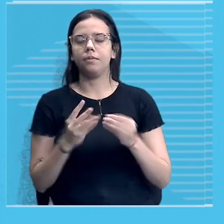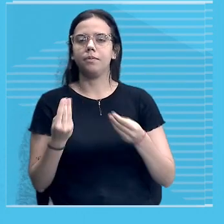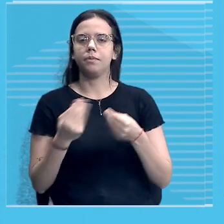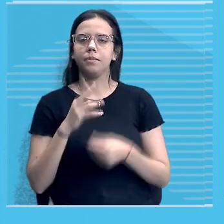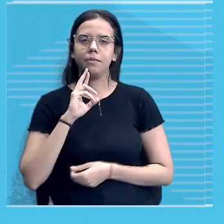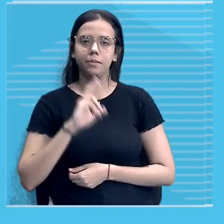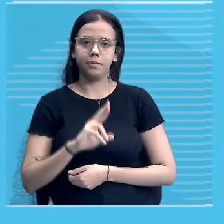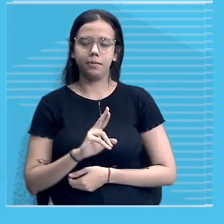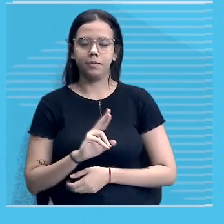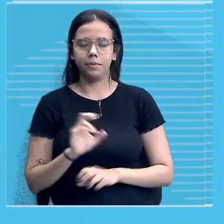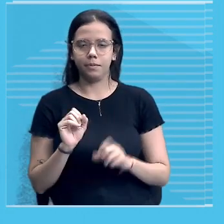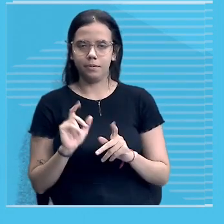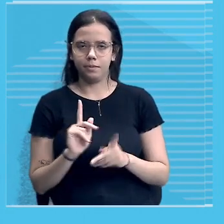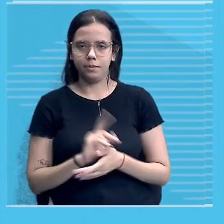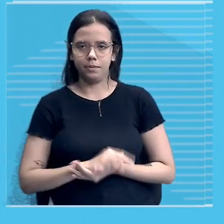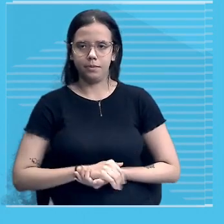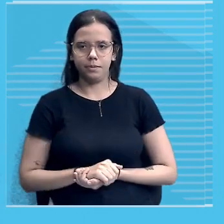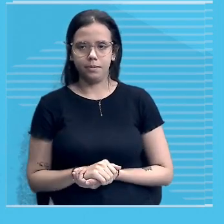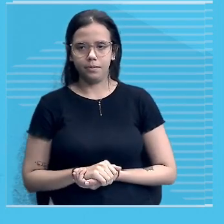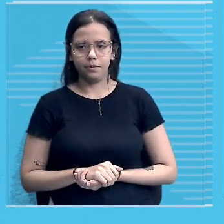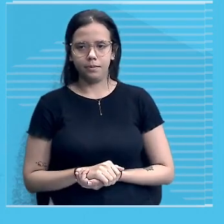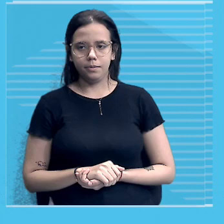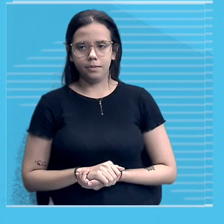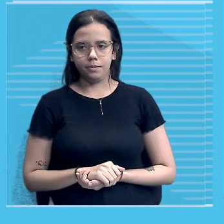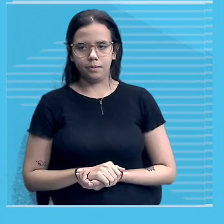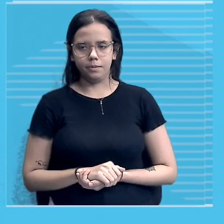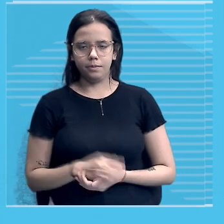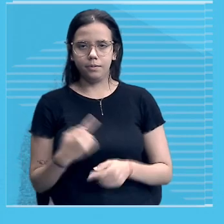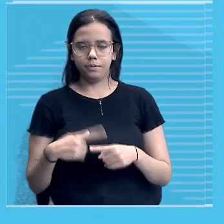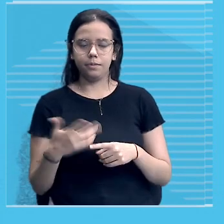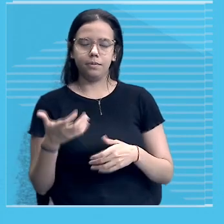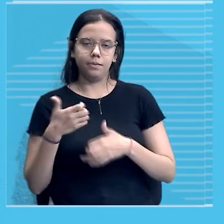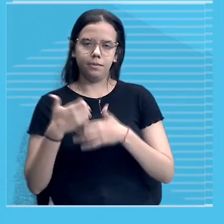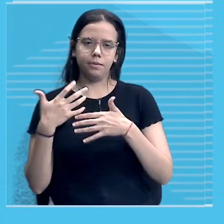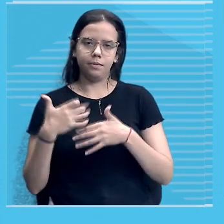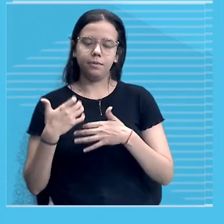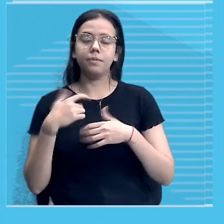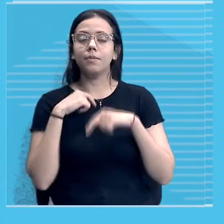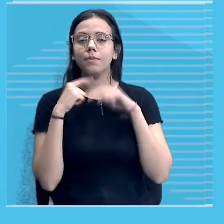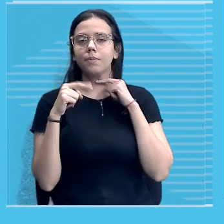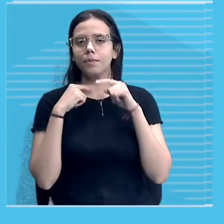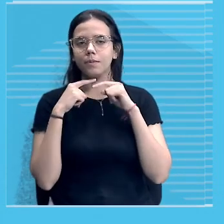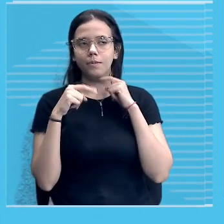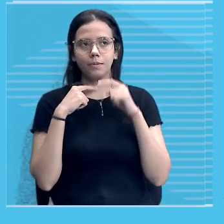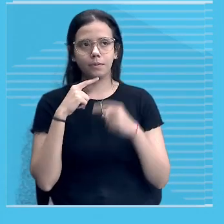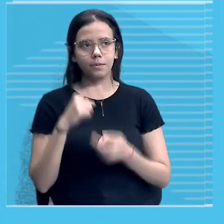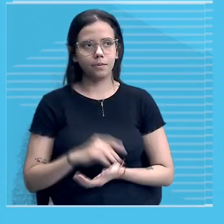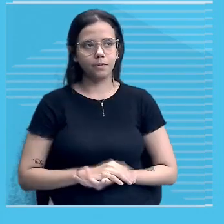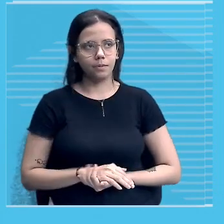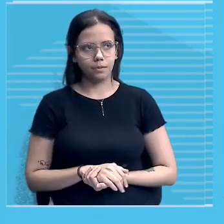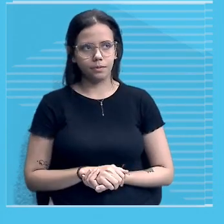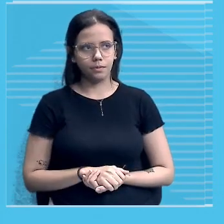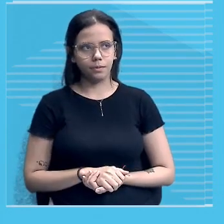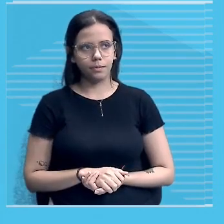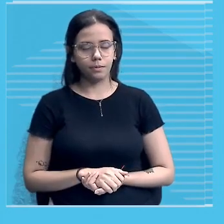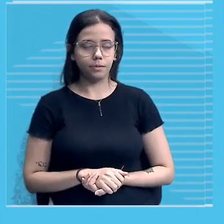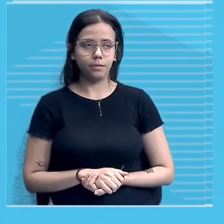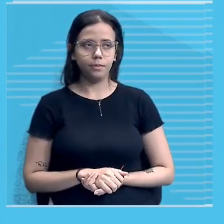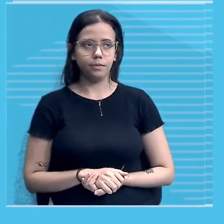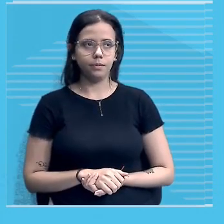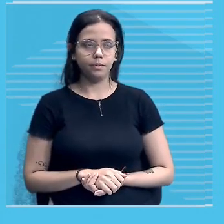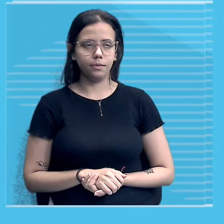solução viu que eu quero os comentários eu quero as dúvidas se chama nas dúvidas como só botar a expressão vir aqui